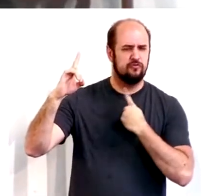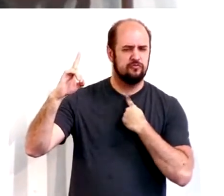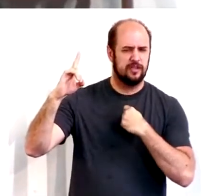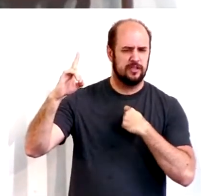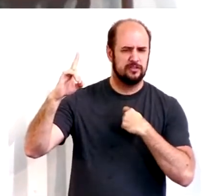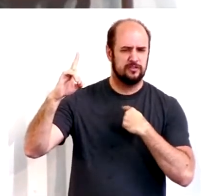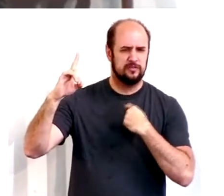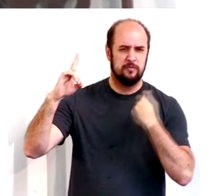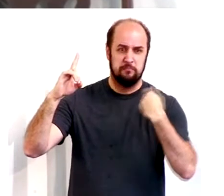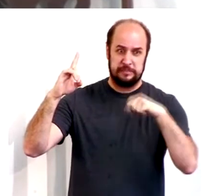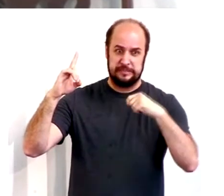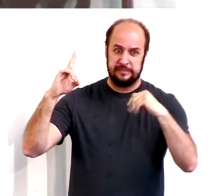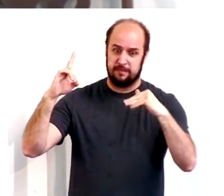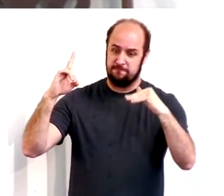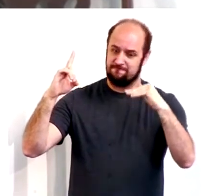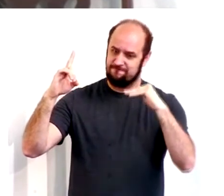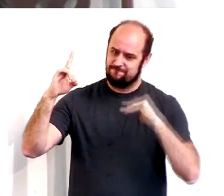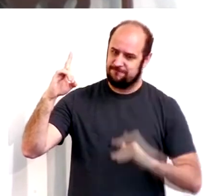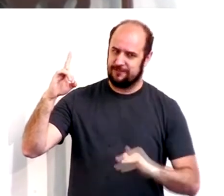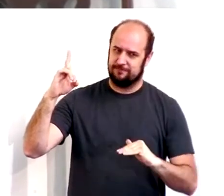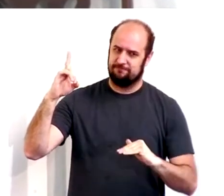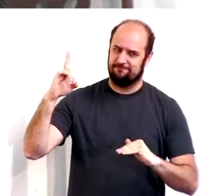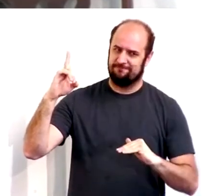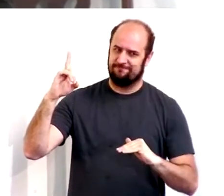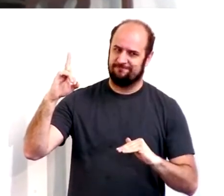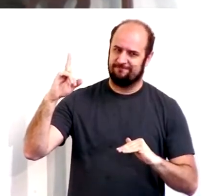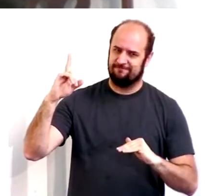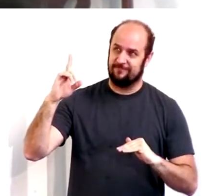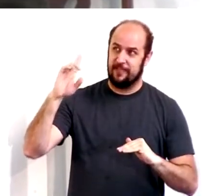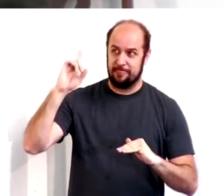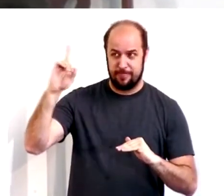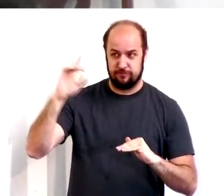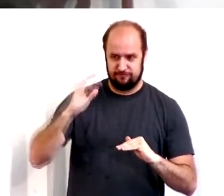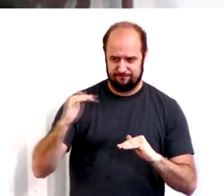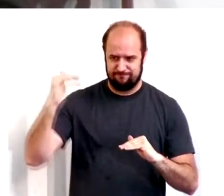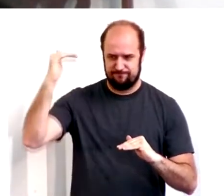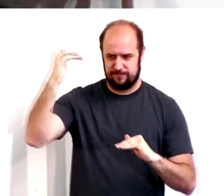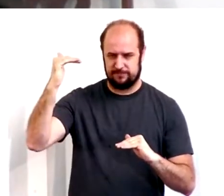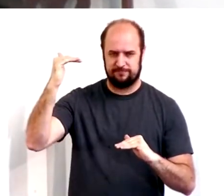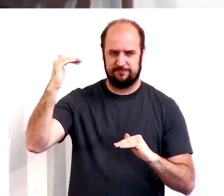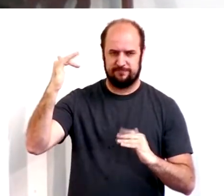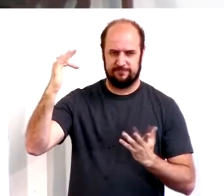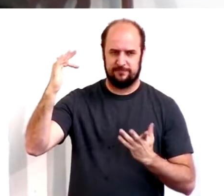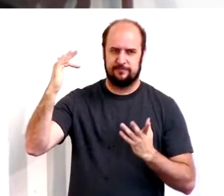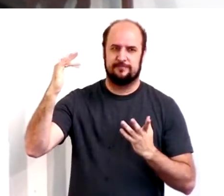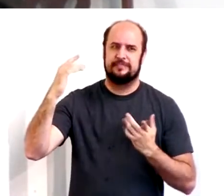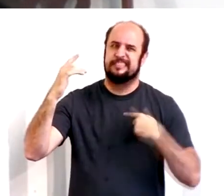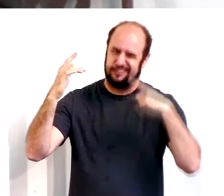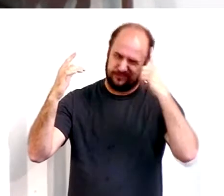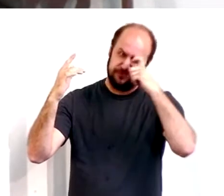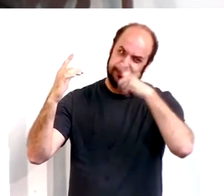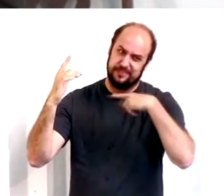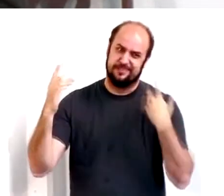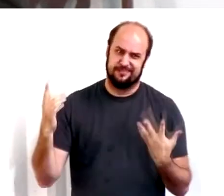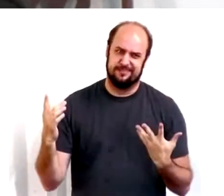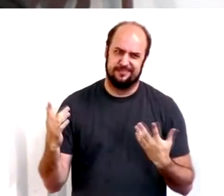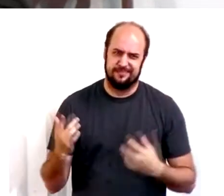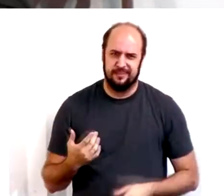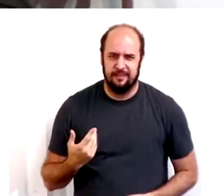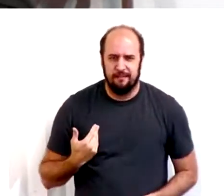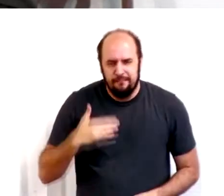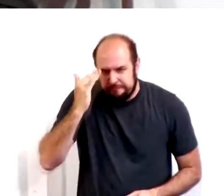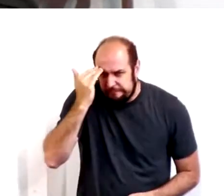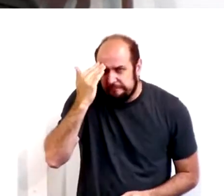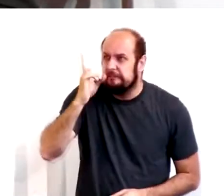próprios. Aí fica difícil. Então, para nós vivermos e compreendermos